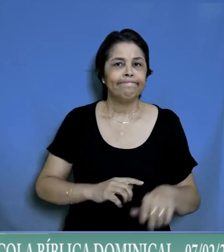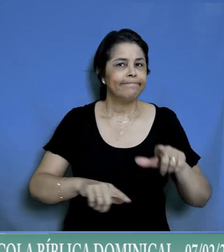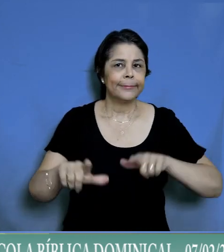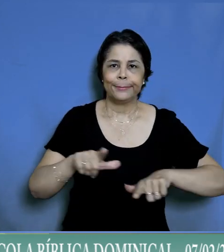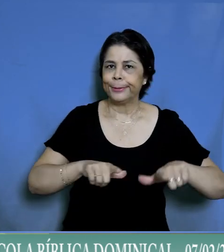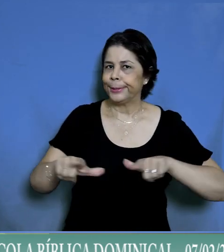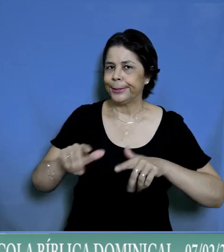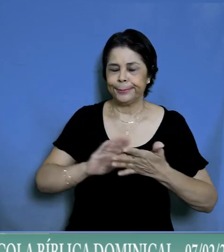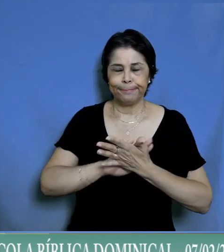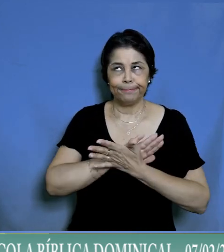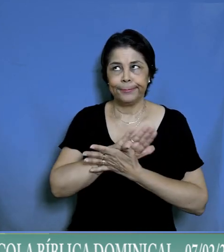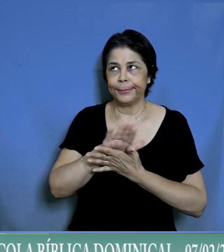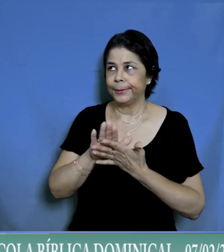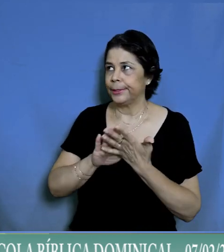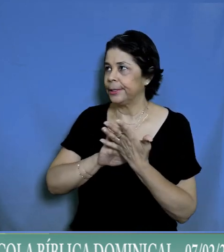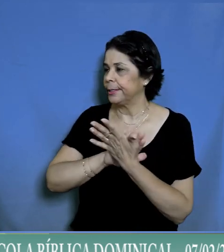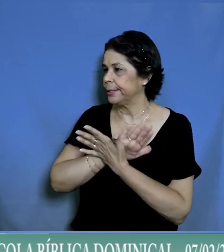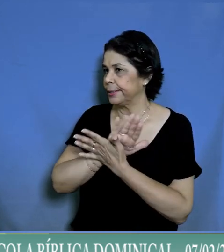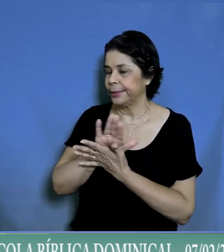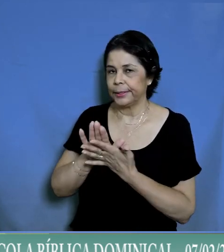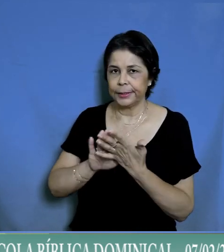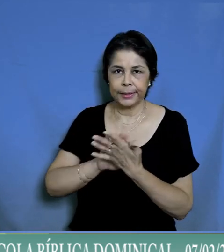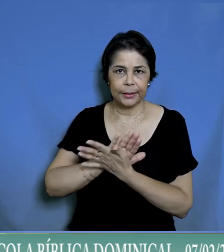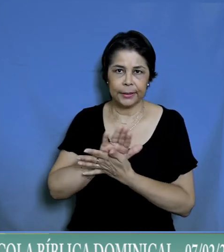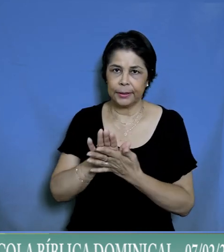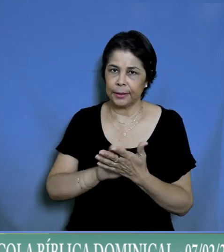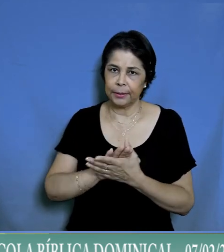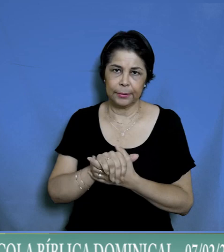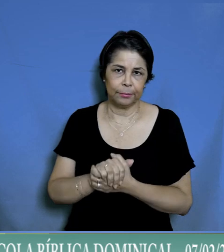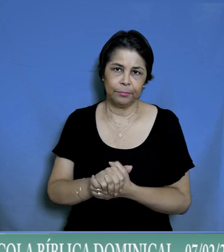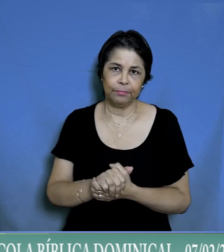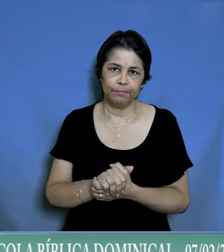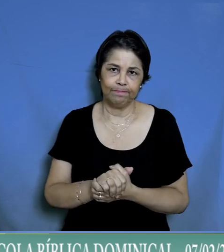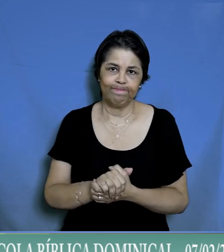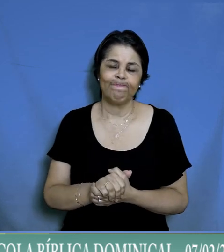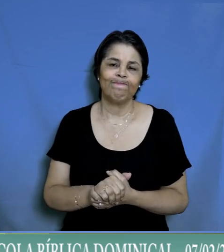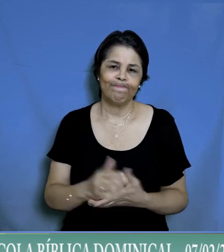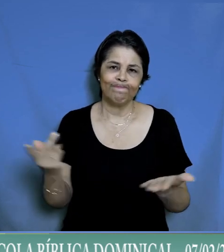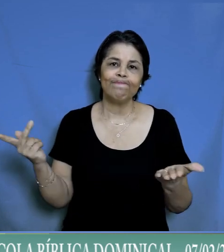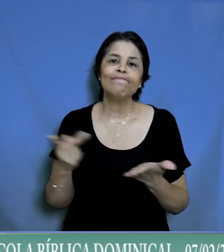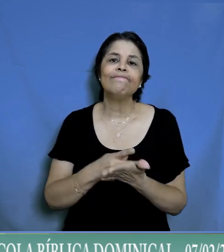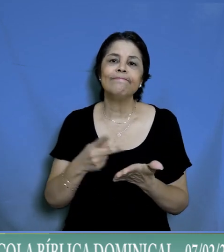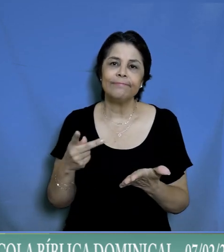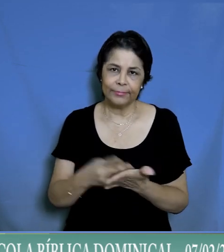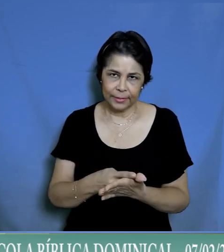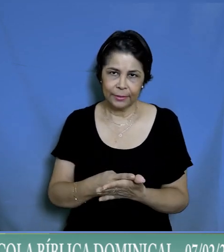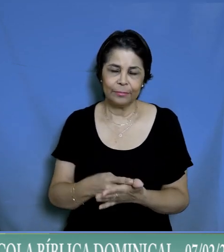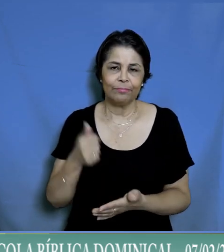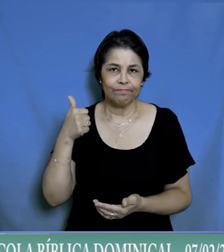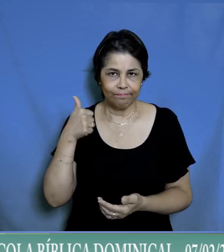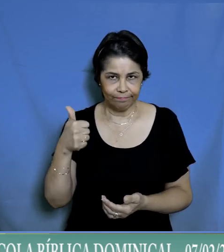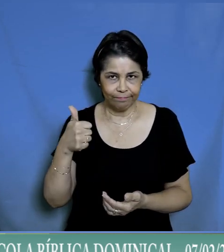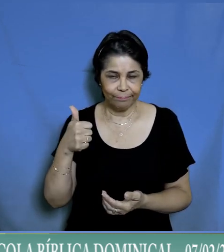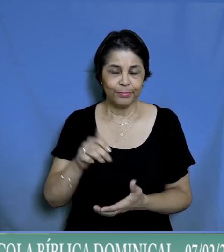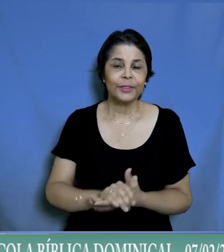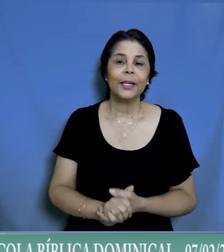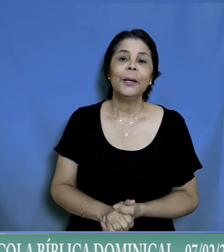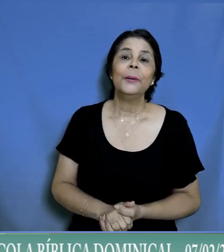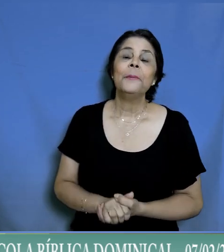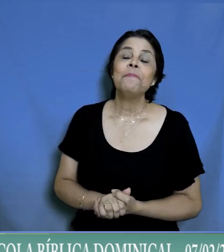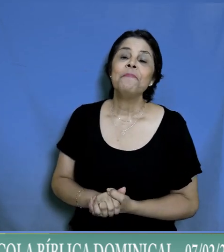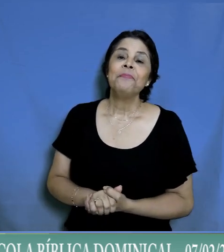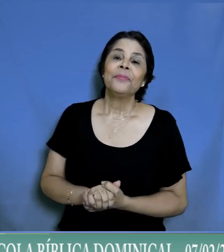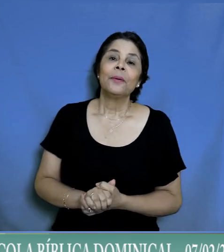os protestantes têm do trabalho. O trabalho é uma bênção, o trabalho é um culto, o trabalho é um